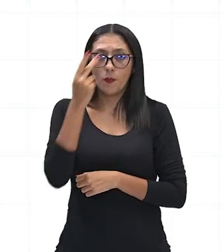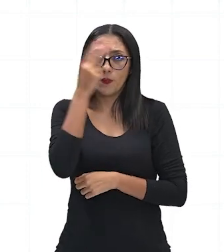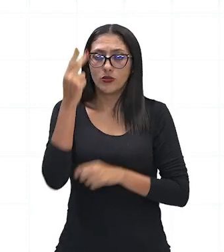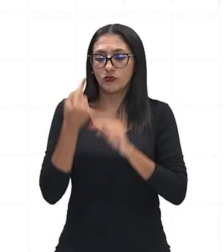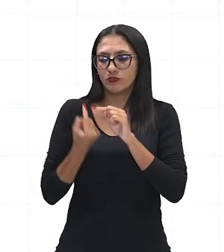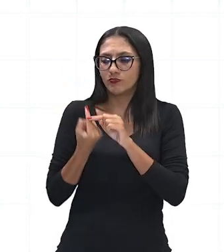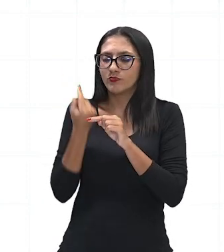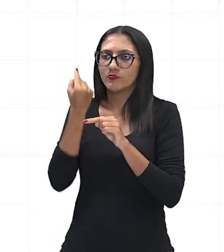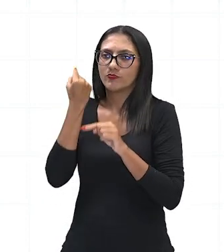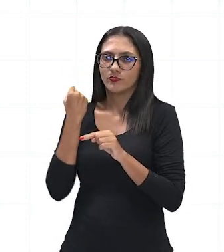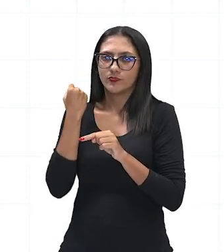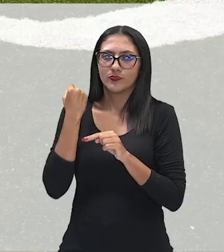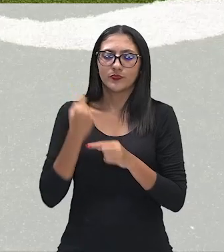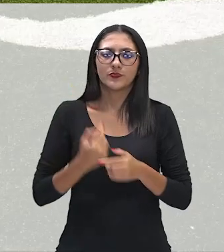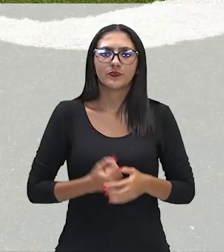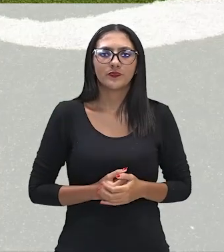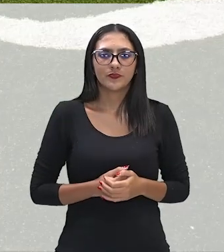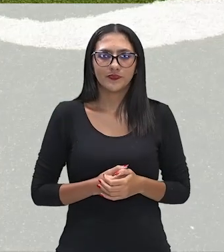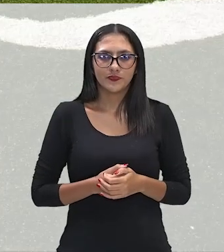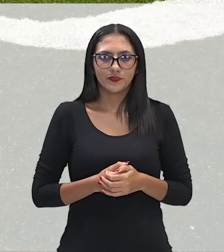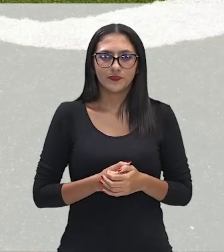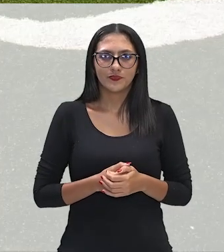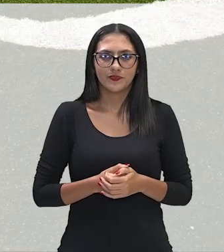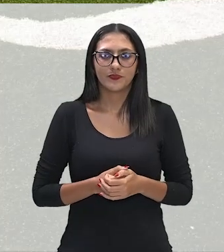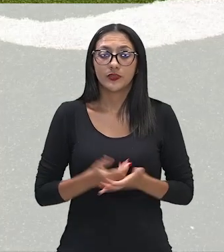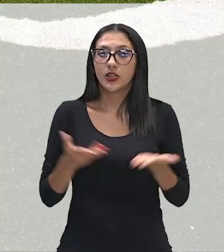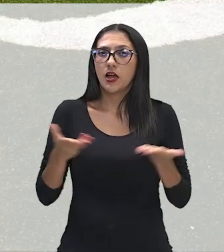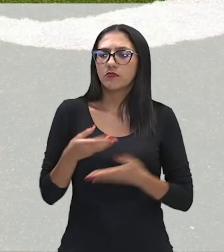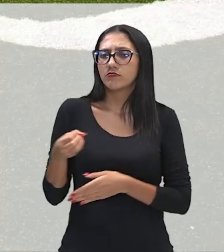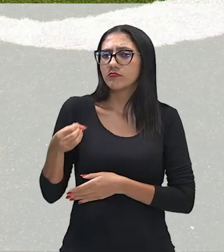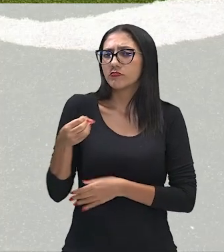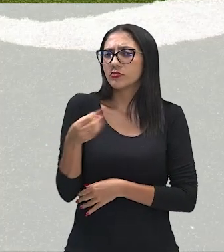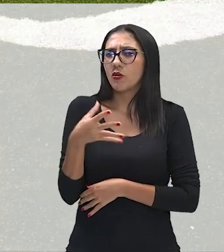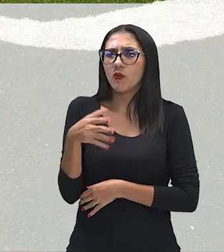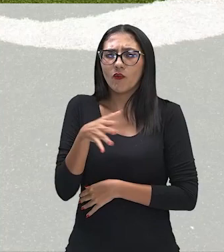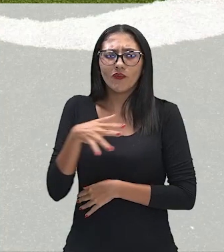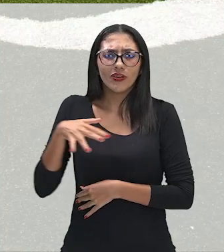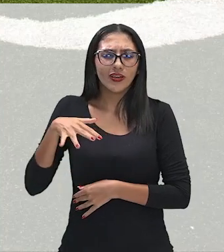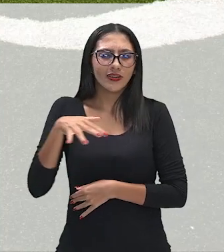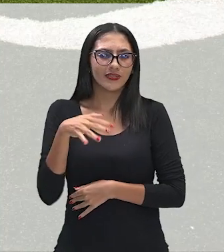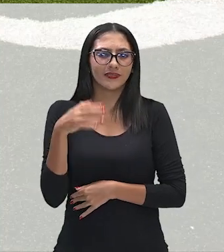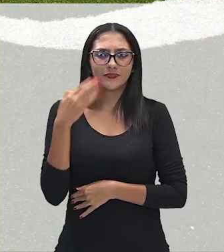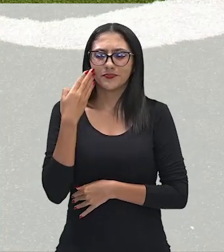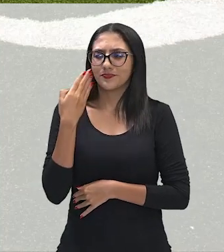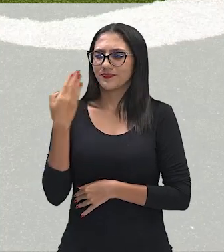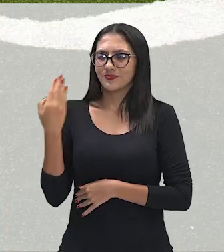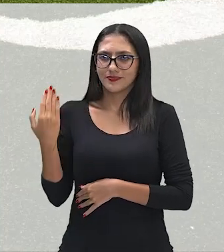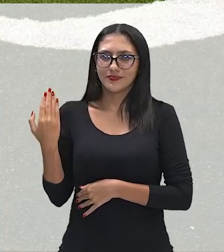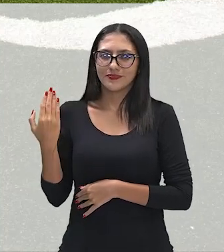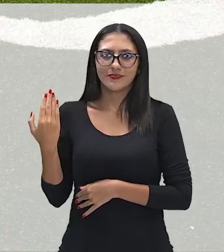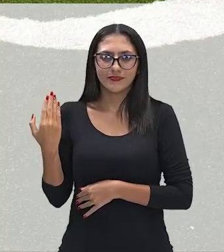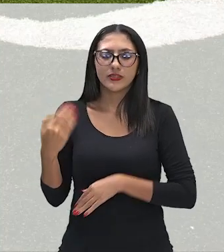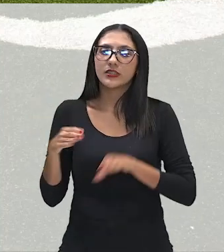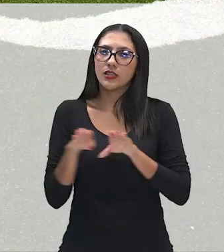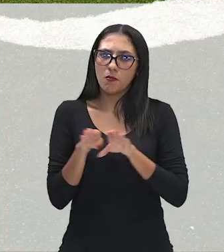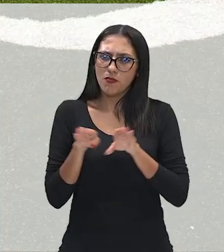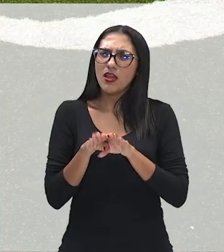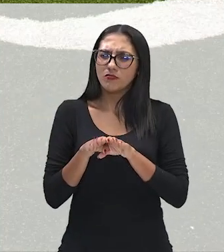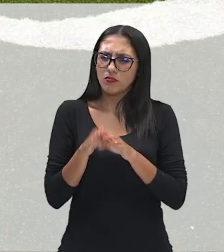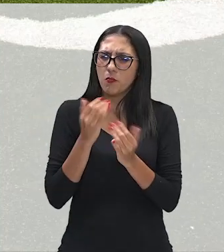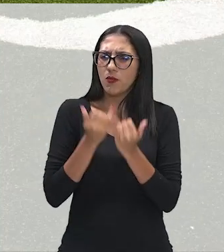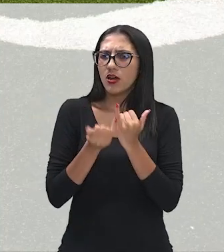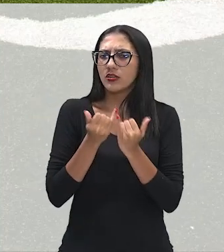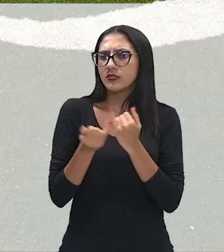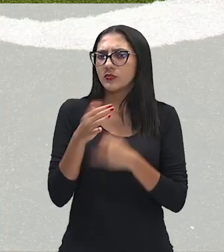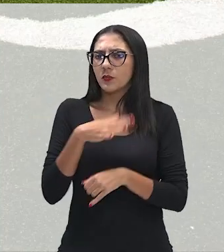agora, nesse novo ambiente, nesse novo cenário aqui que eu me encontro, né, que também é um campo, é